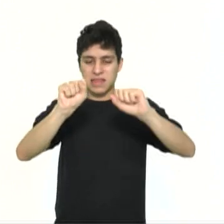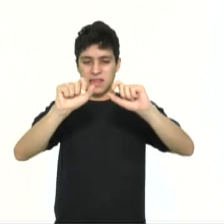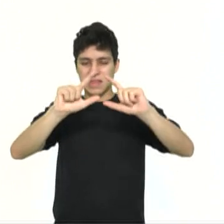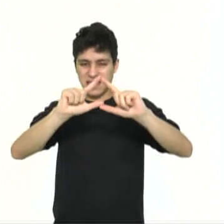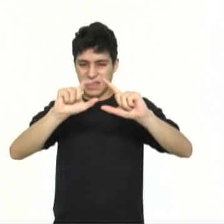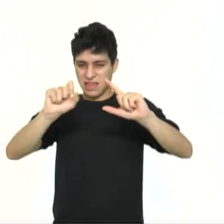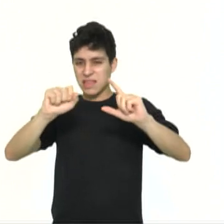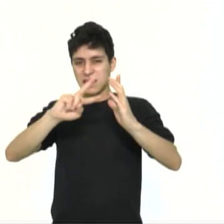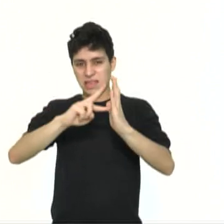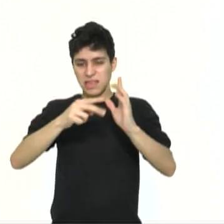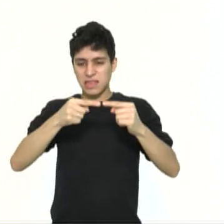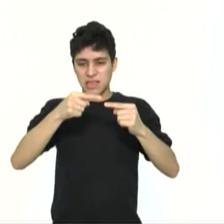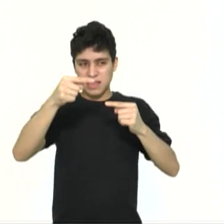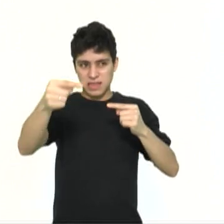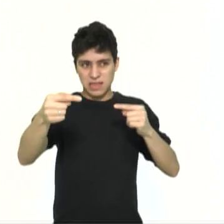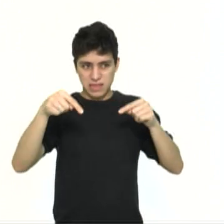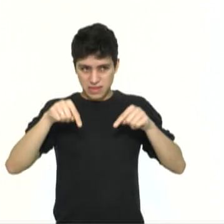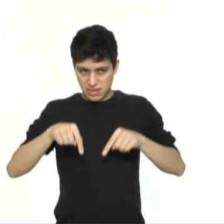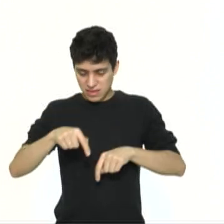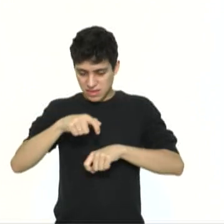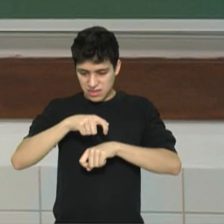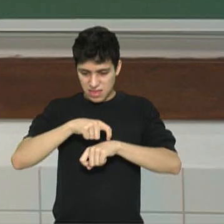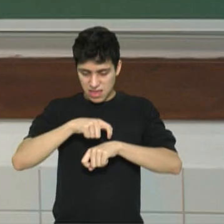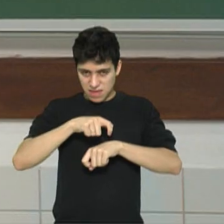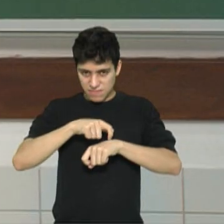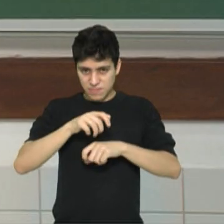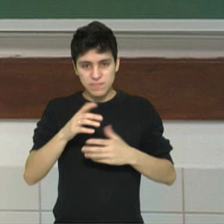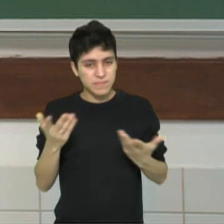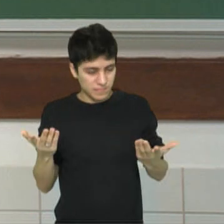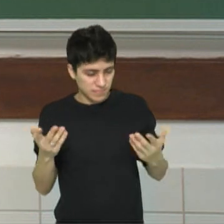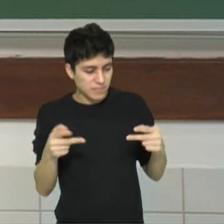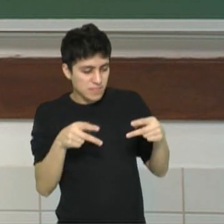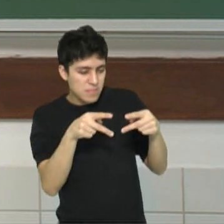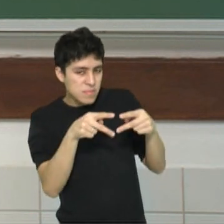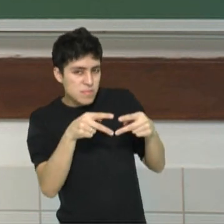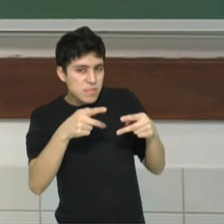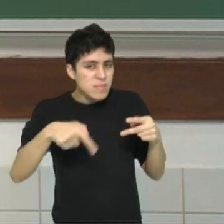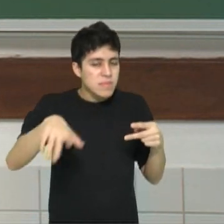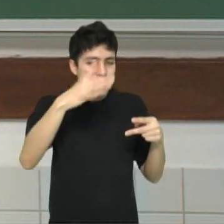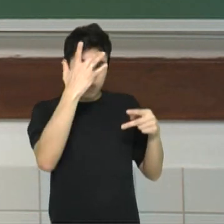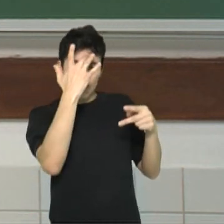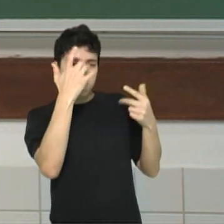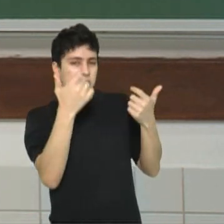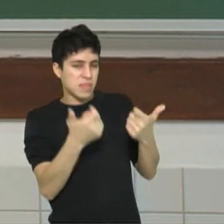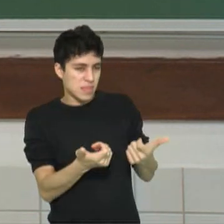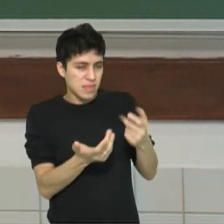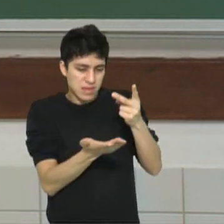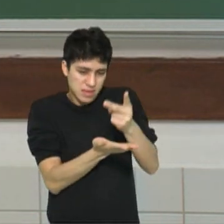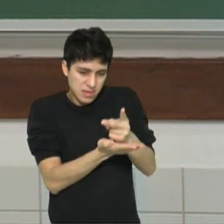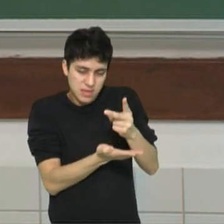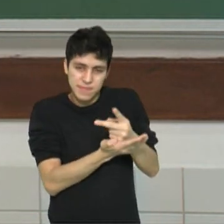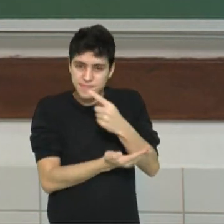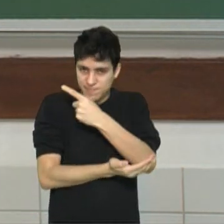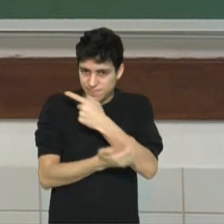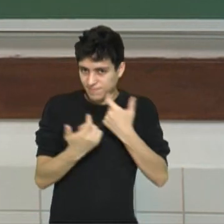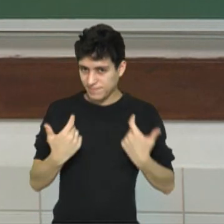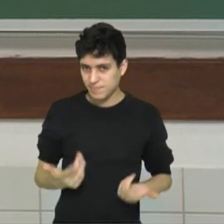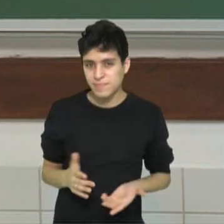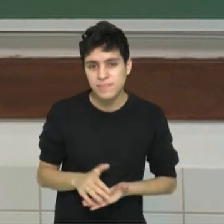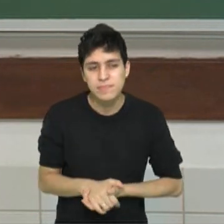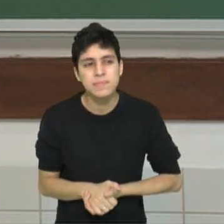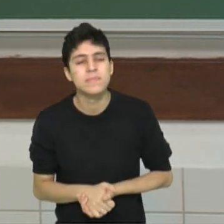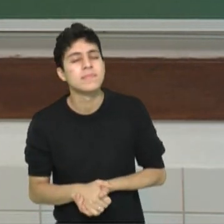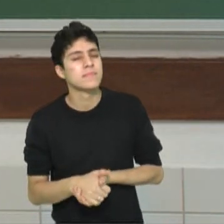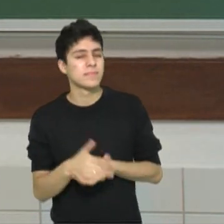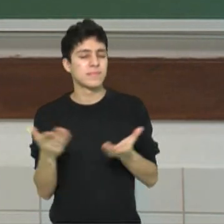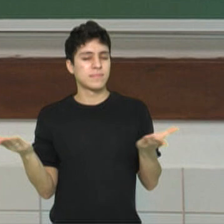nós já conhecemos. Então, mais uma fórmula para ir aí para o seu formulário, tá? Tenha sempre ela em mãos. E agora,